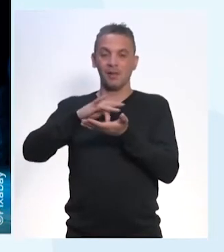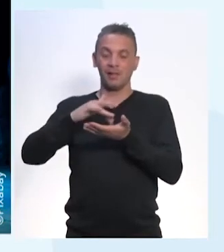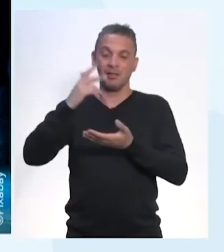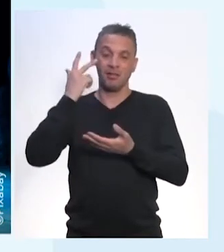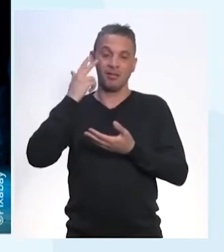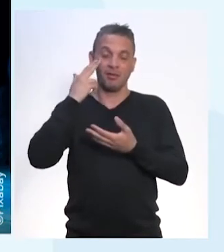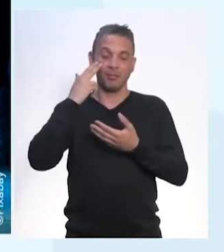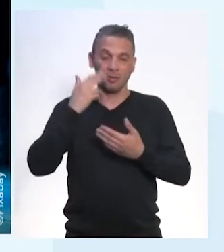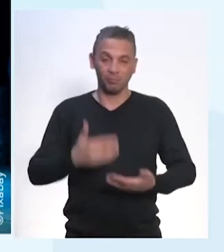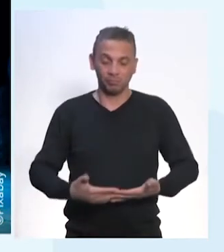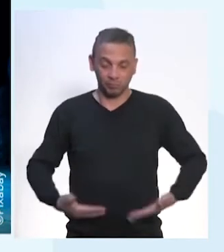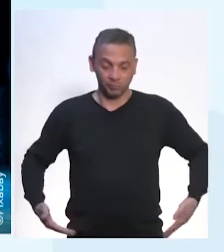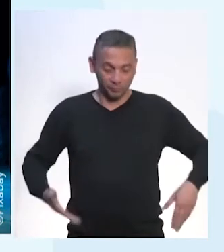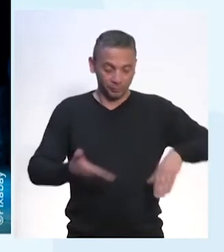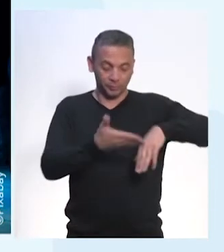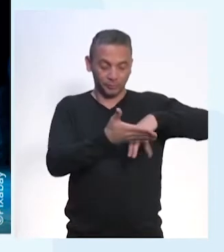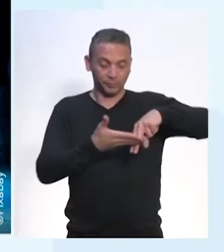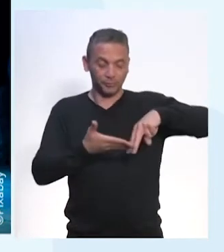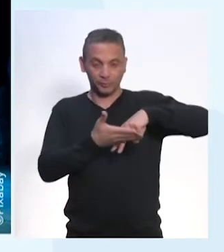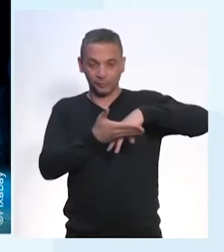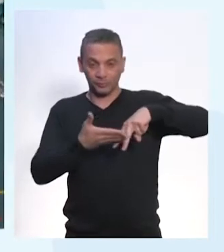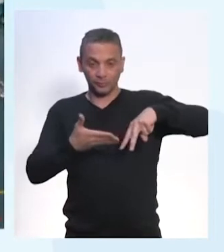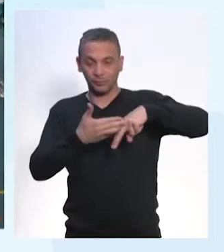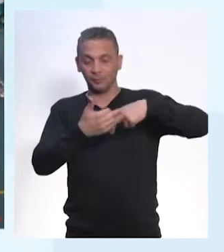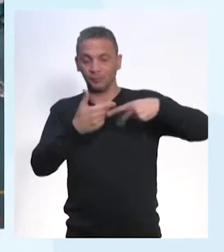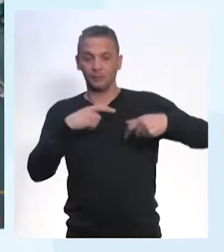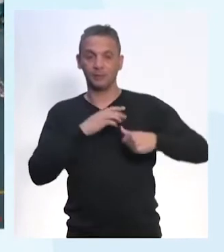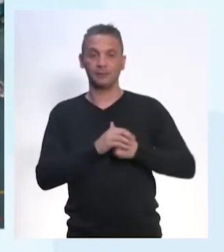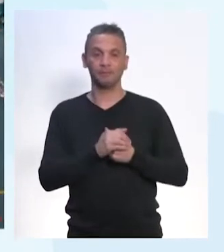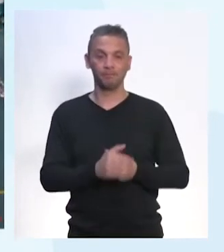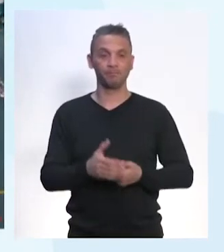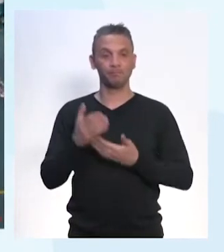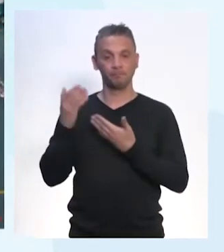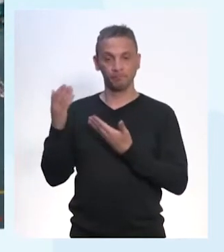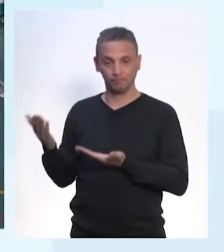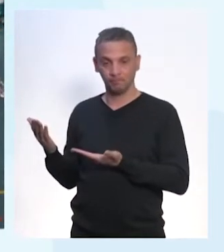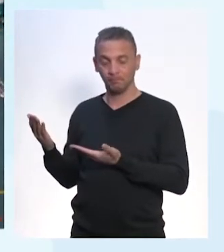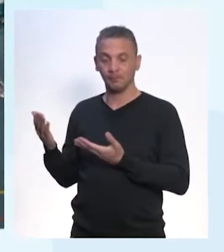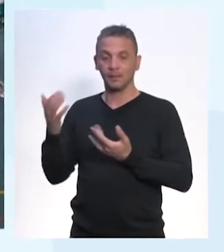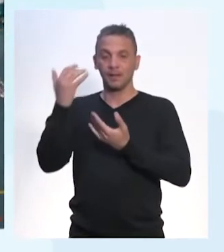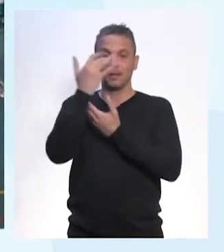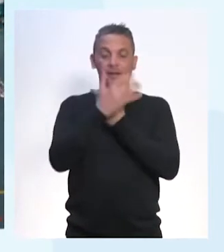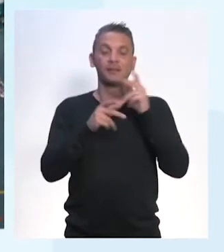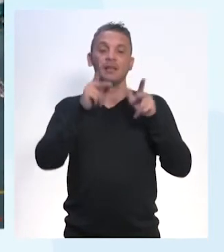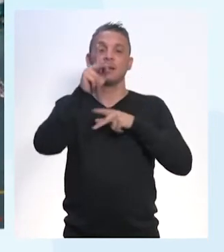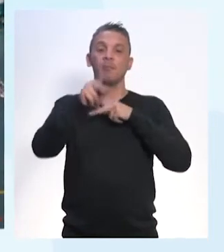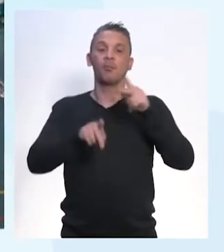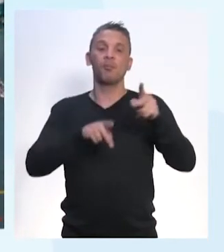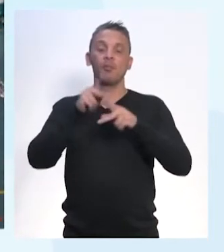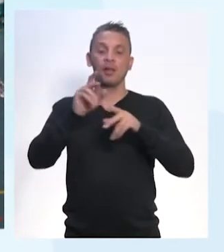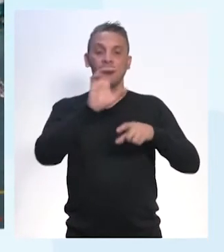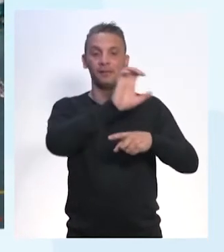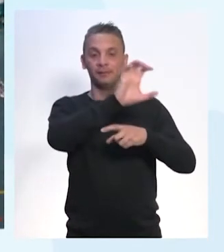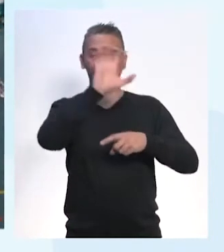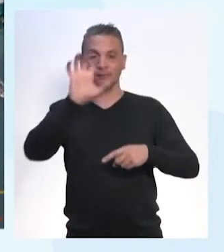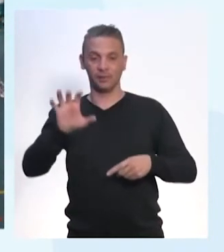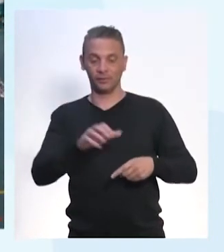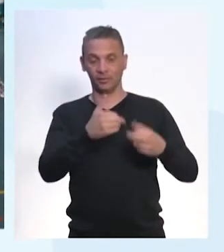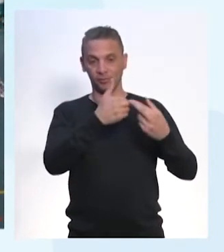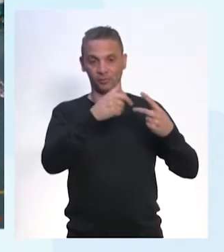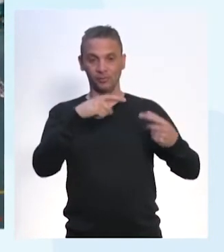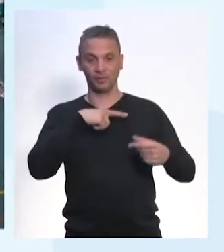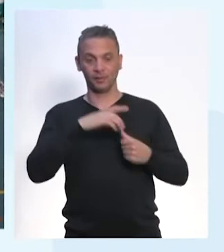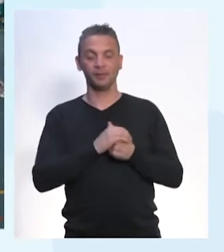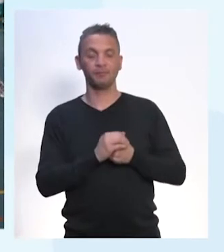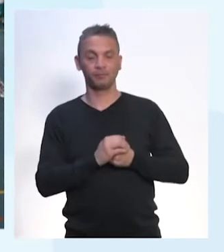tutus curtinhos, tá bom? Que é a segunda imagem, tá? Nós temos as danças populares, né, que também, né, se confundem um pouco com as